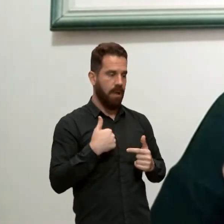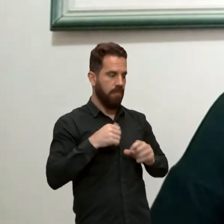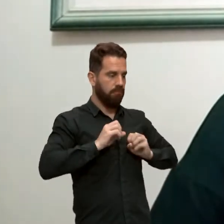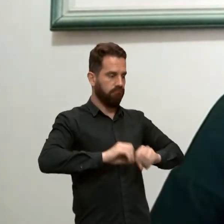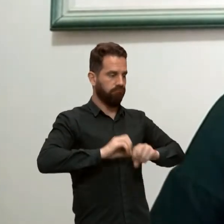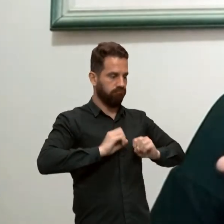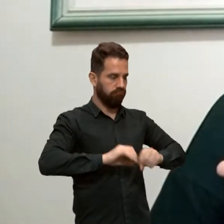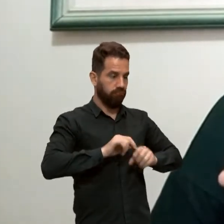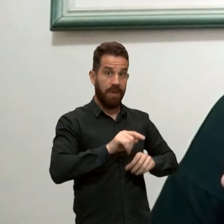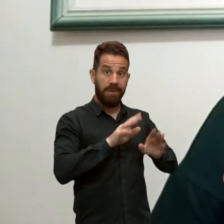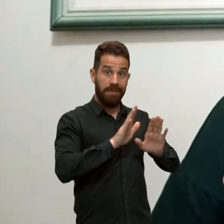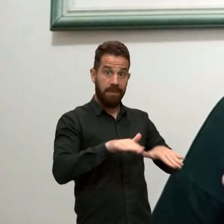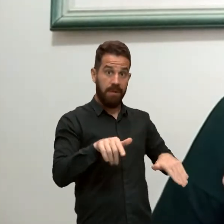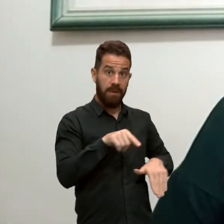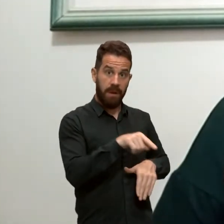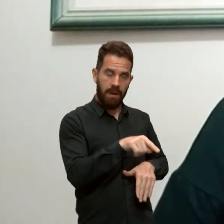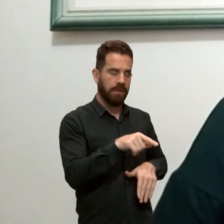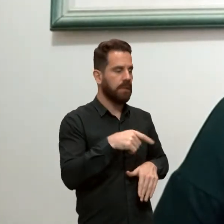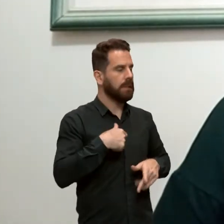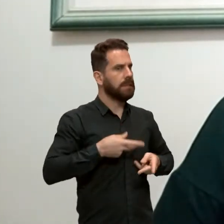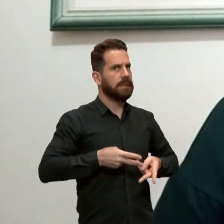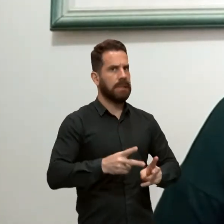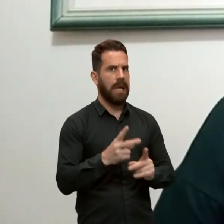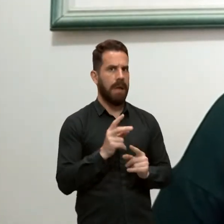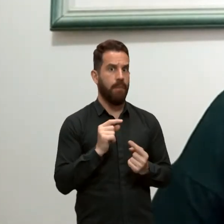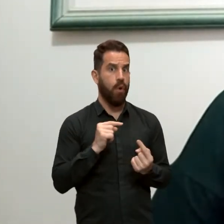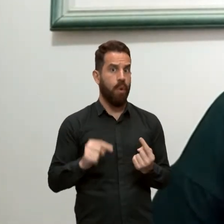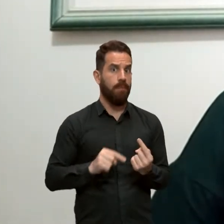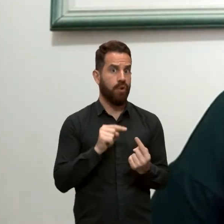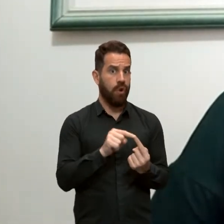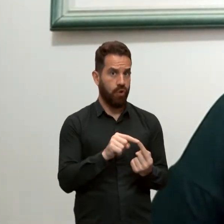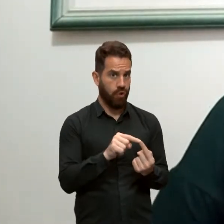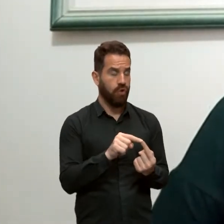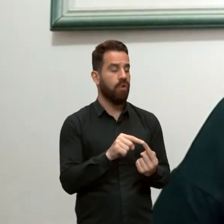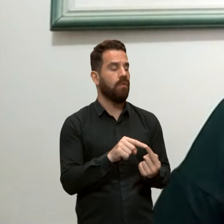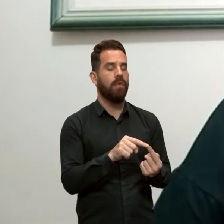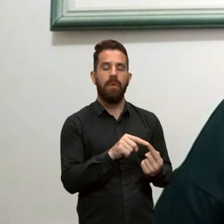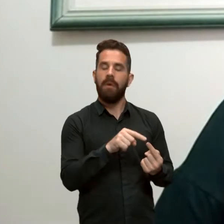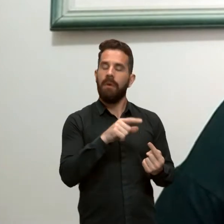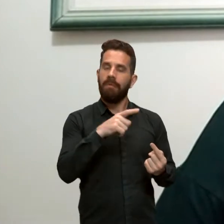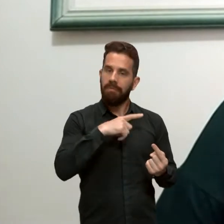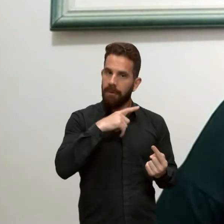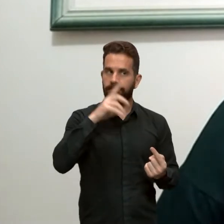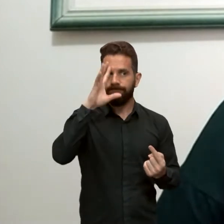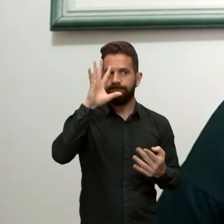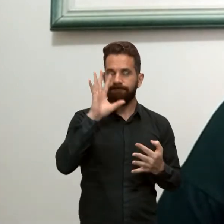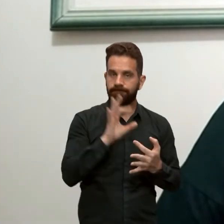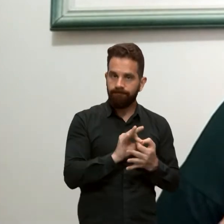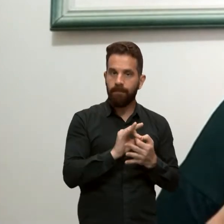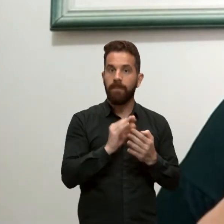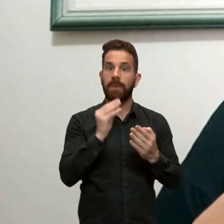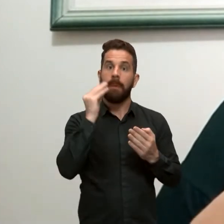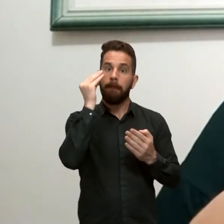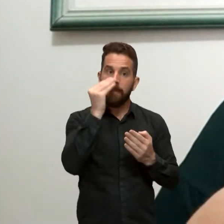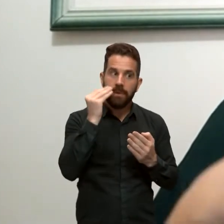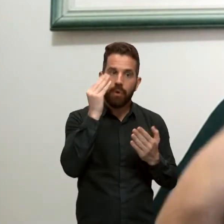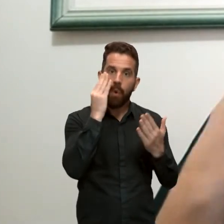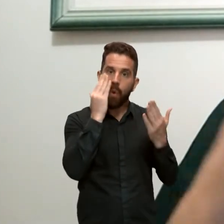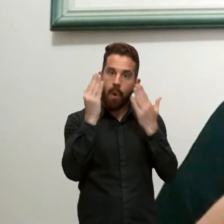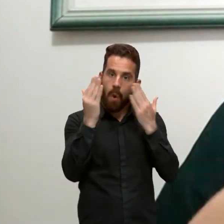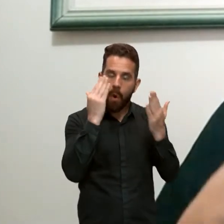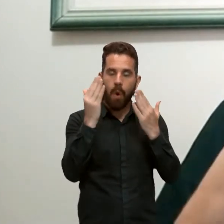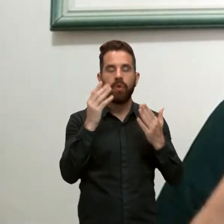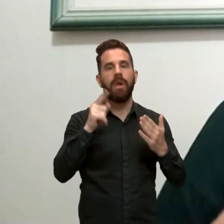o objetivo de tudo que se propõe na educação infantil quanto às questões psicológicas superiores, né? Que é